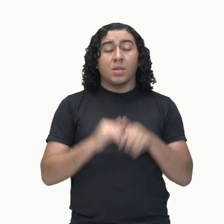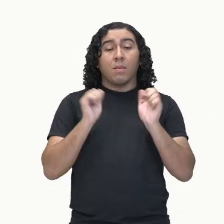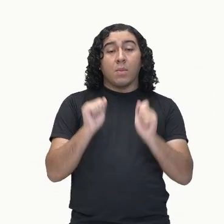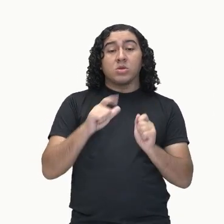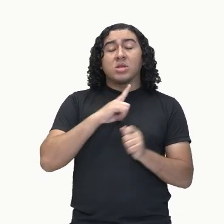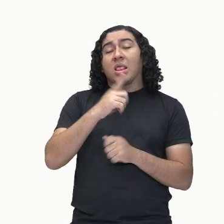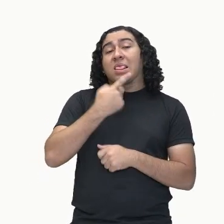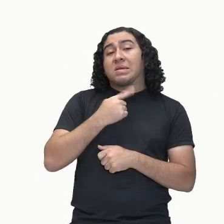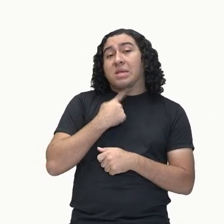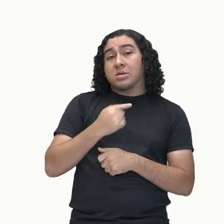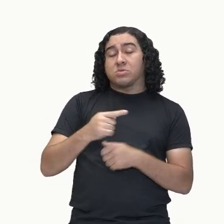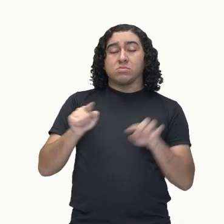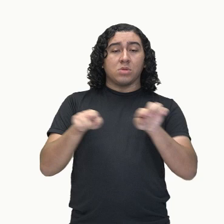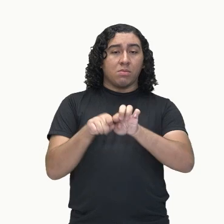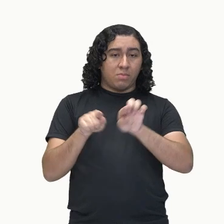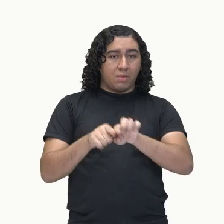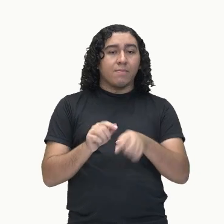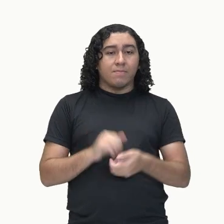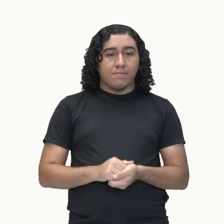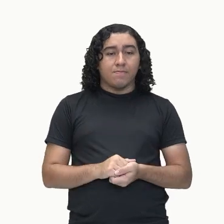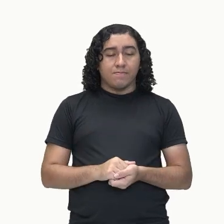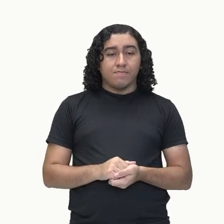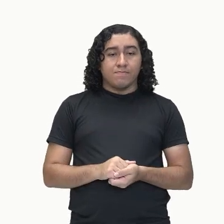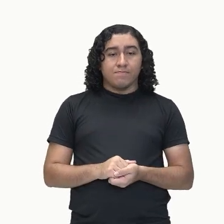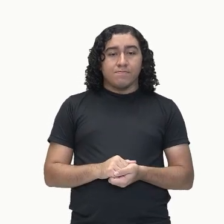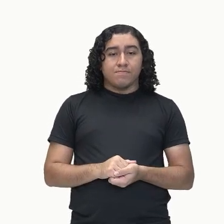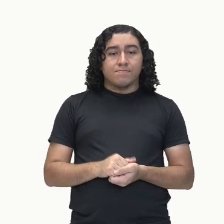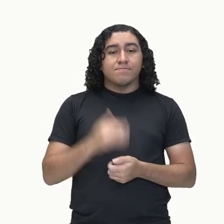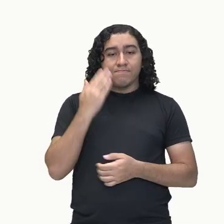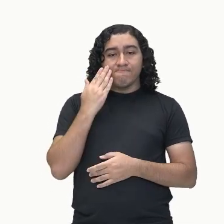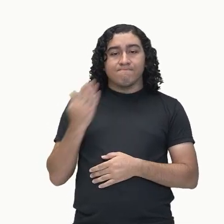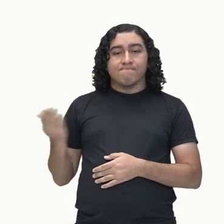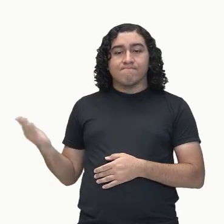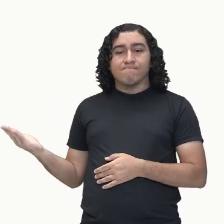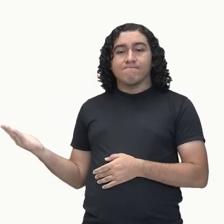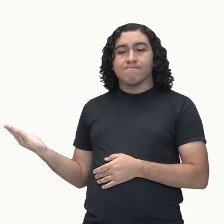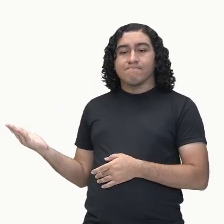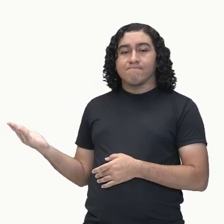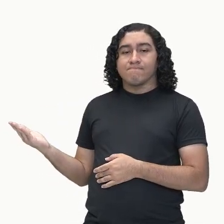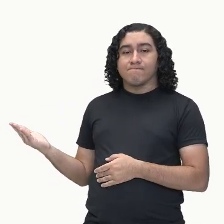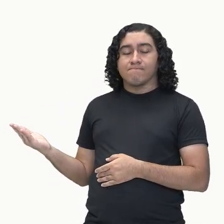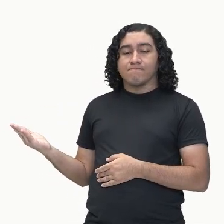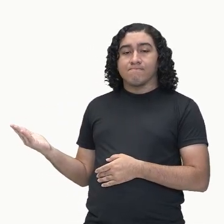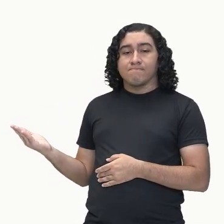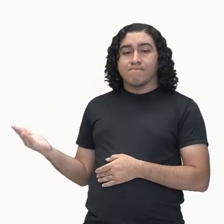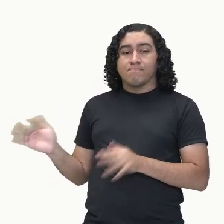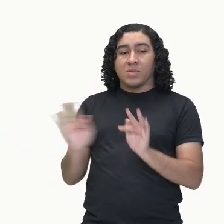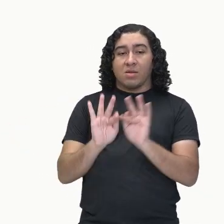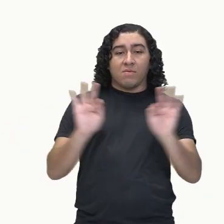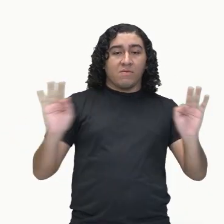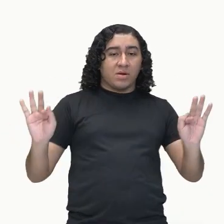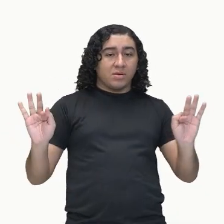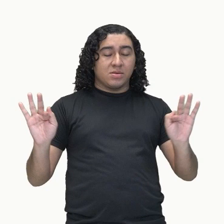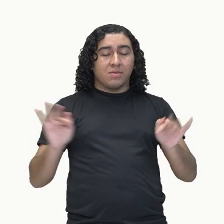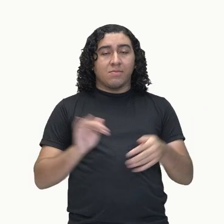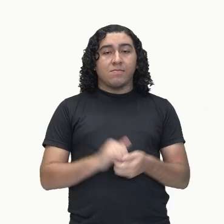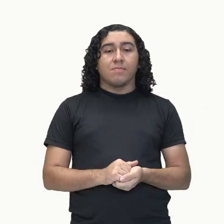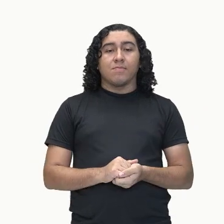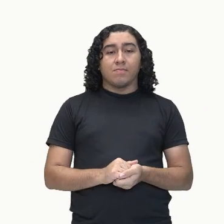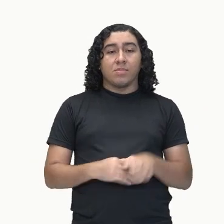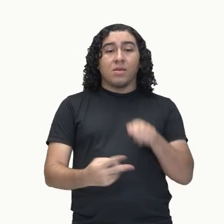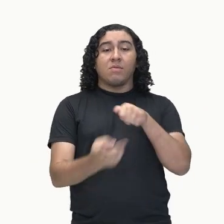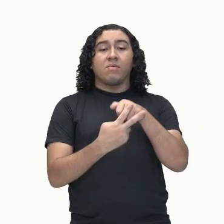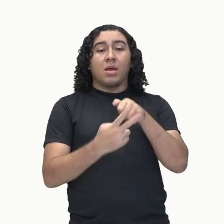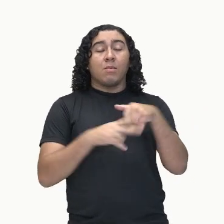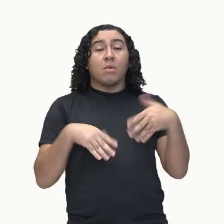desejos Pode vamos lá ojalá consigamos entrar em Universidad próximo ao o verbo aqui é o